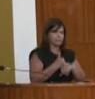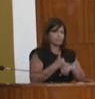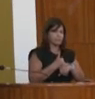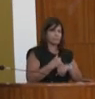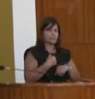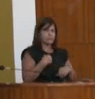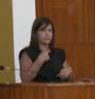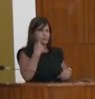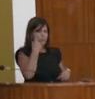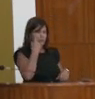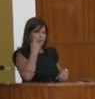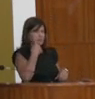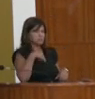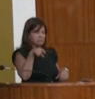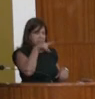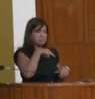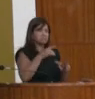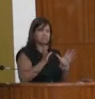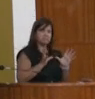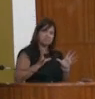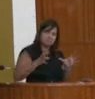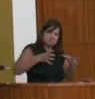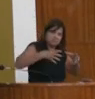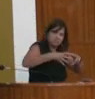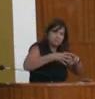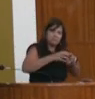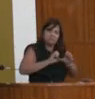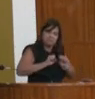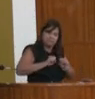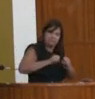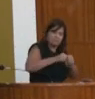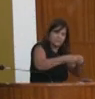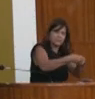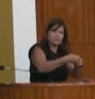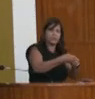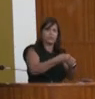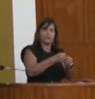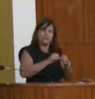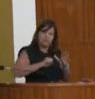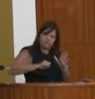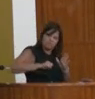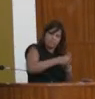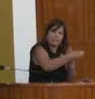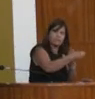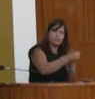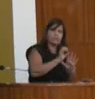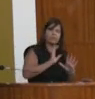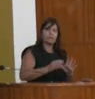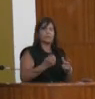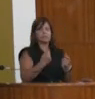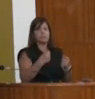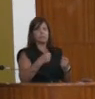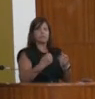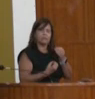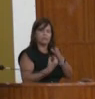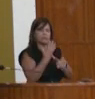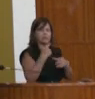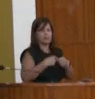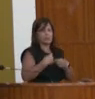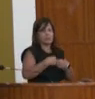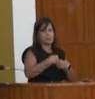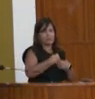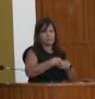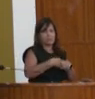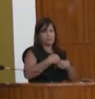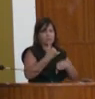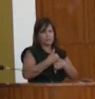esforço coletivo da nossa gestão e de todo mundo para que a gente consiga criar uma cidade mais acessível e inclusiva. E não, acaba sendo